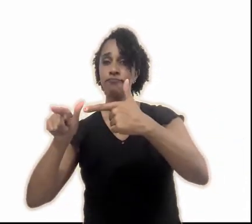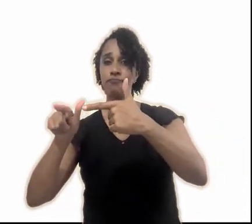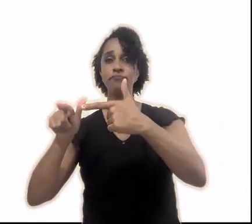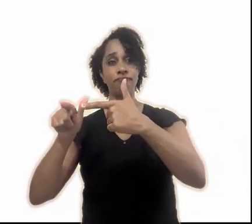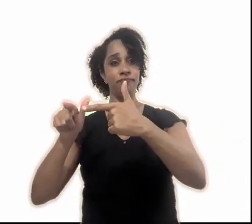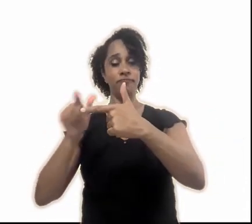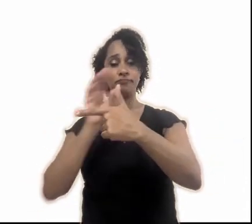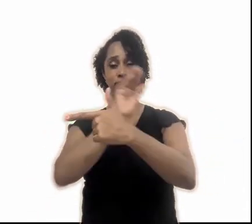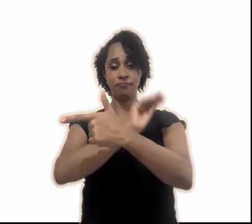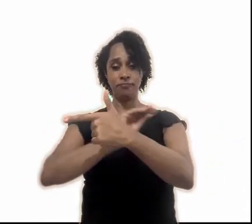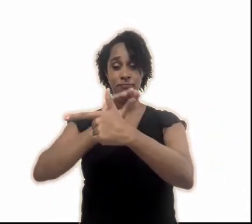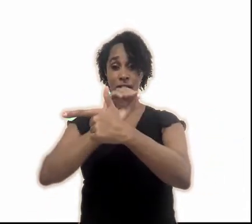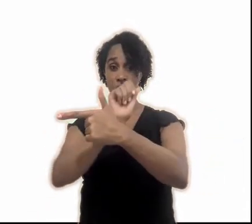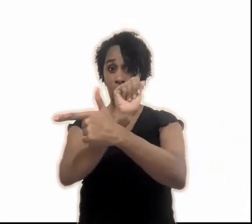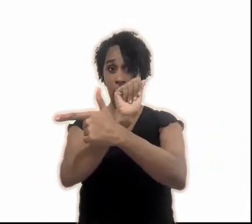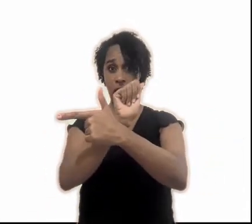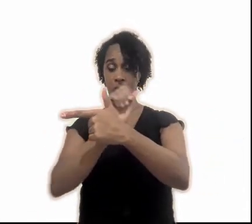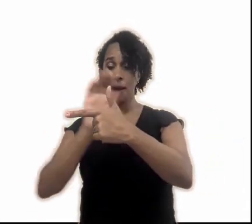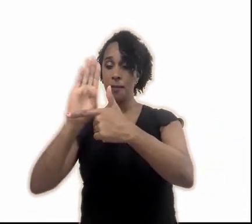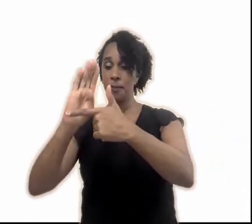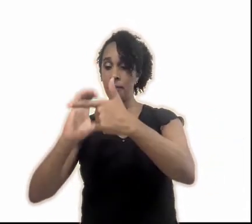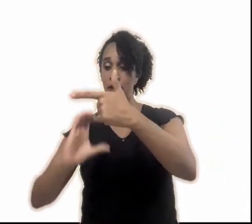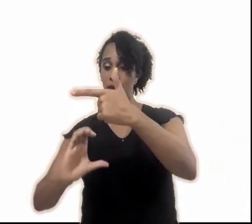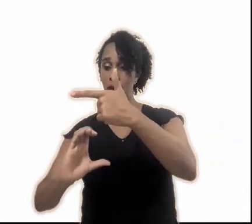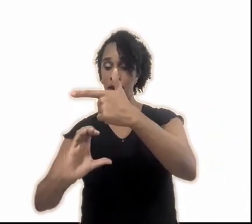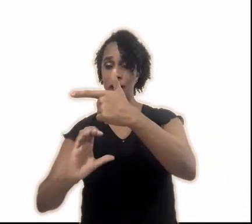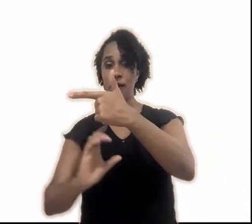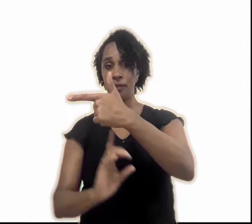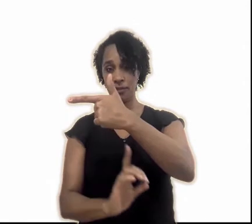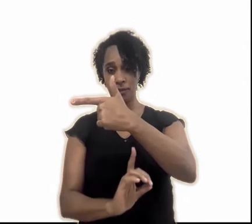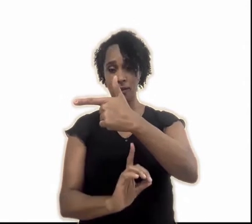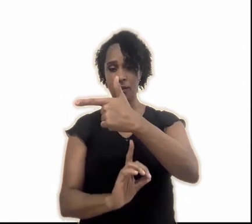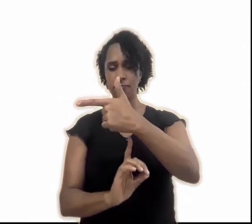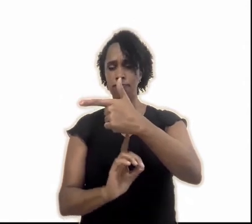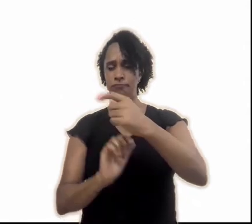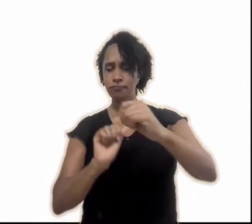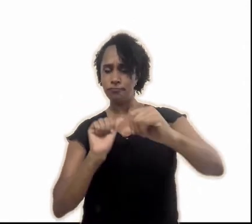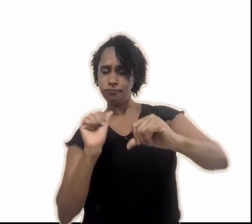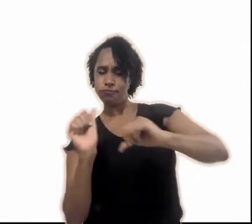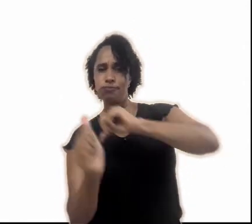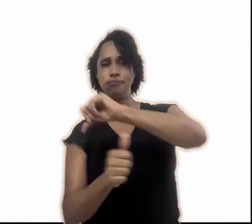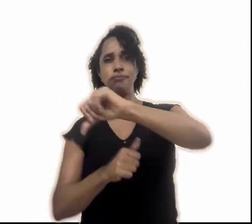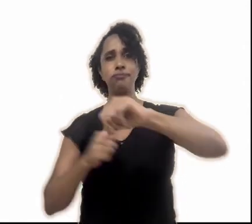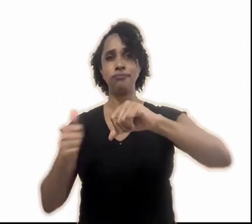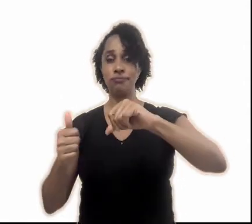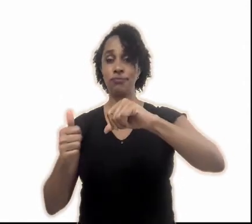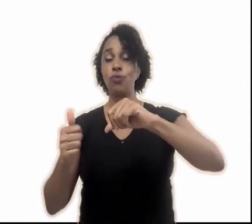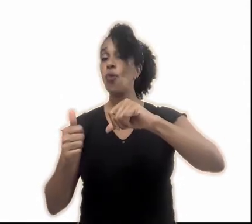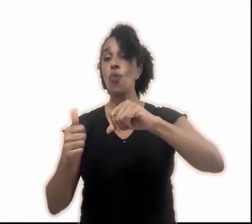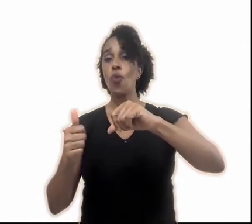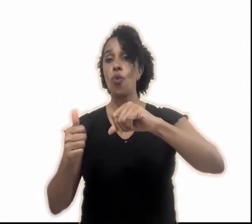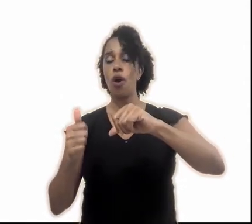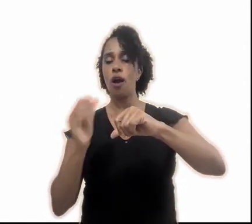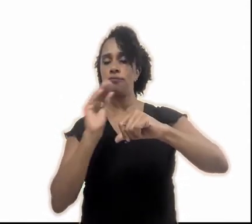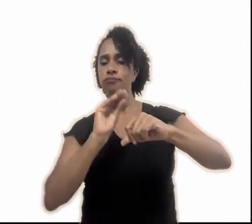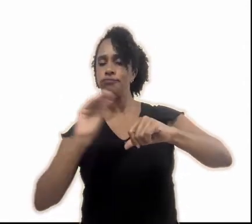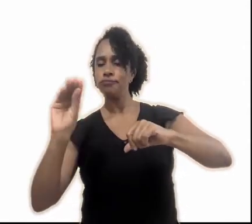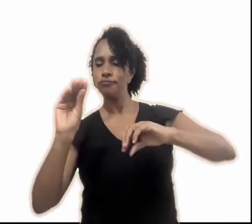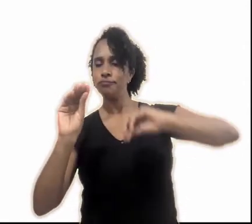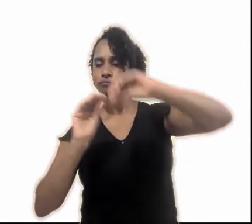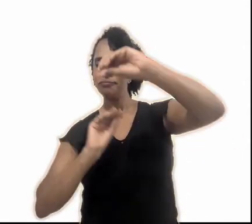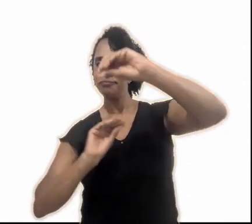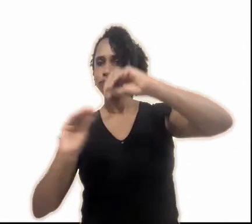nosso resto. Muito bem. Transformando isso em número misto, teremos que o nosso quociente da divisão